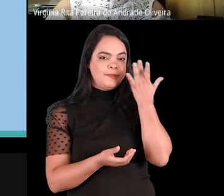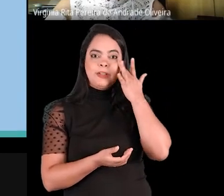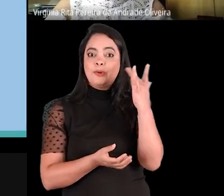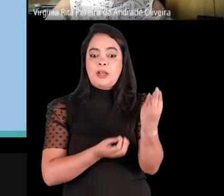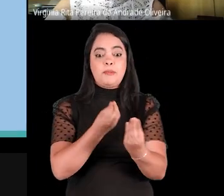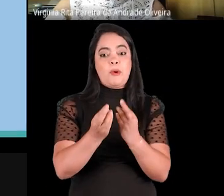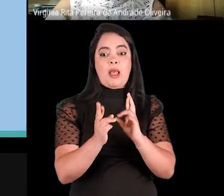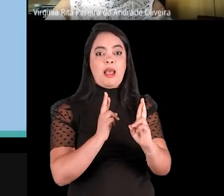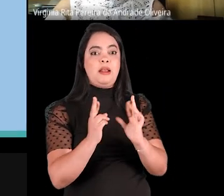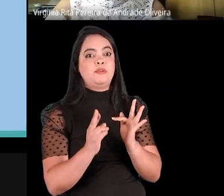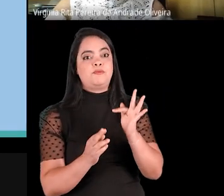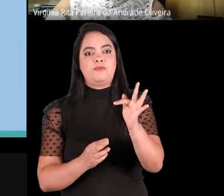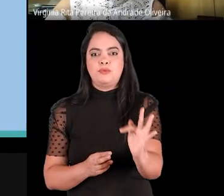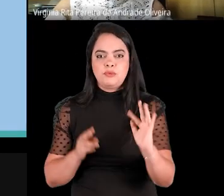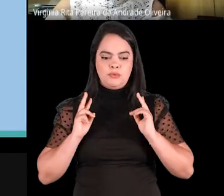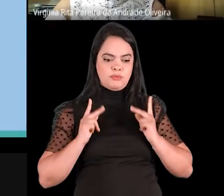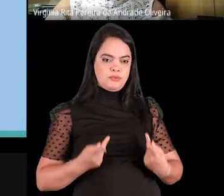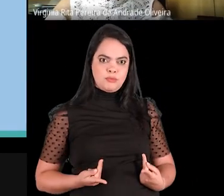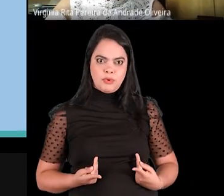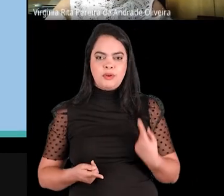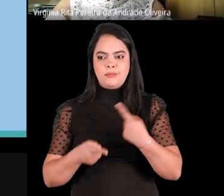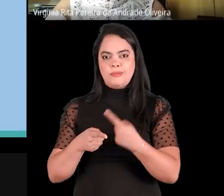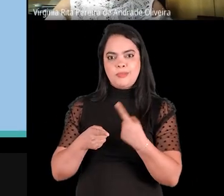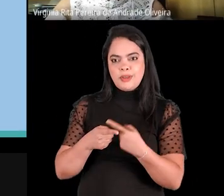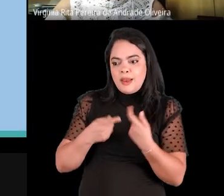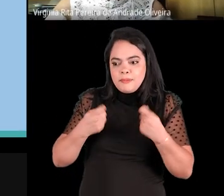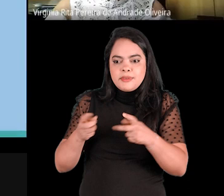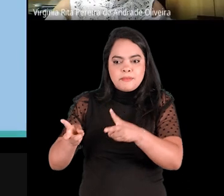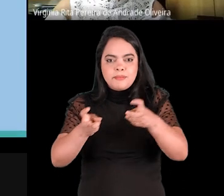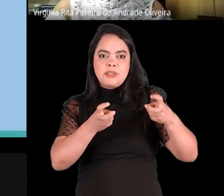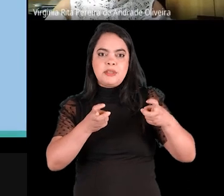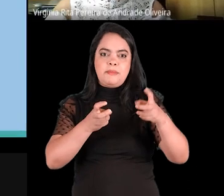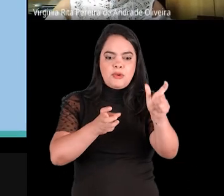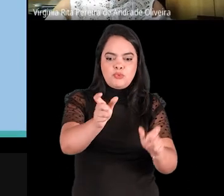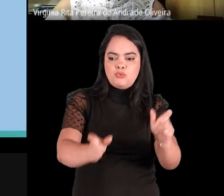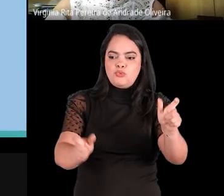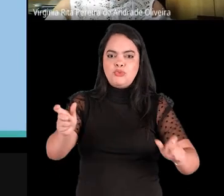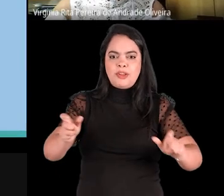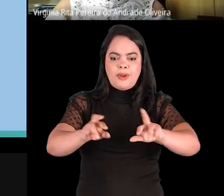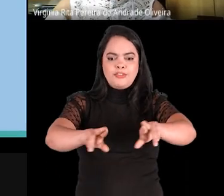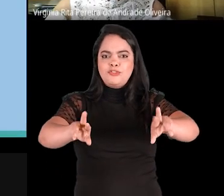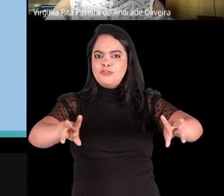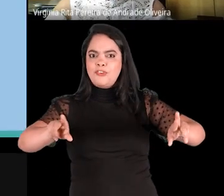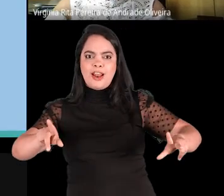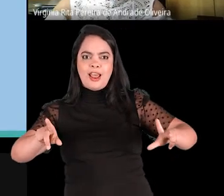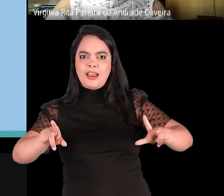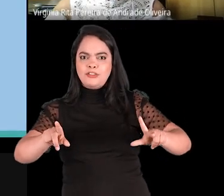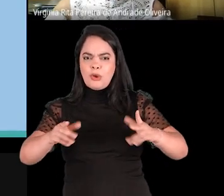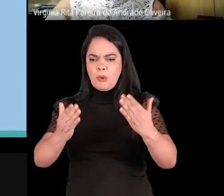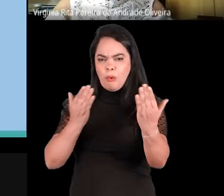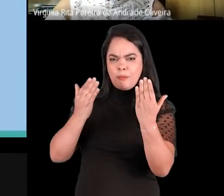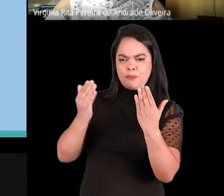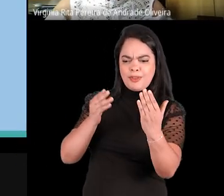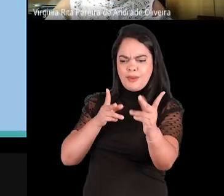humanas, da capacidade de diferenciação do sujeito em relação a si mesmo e não ao outro, da diferença